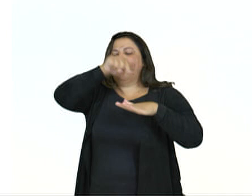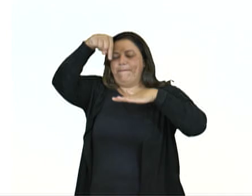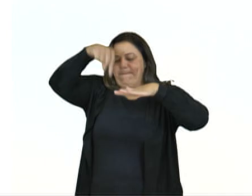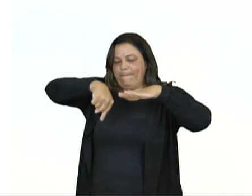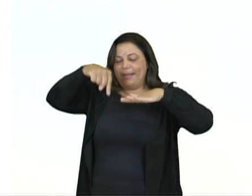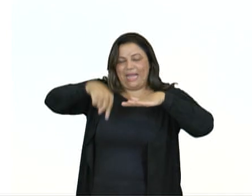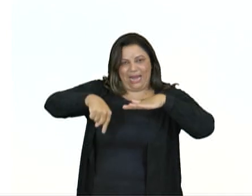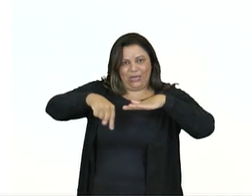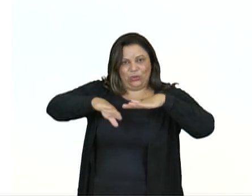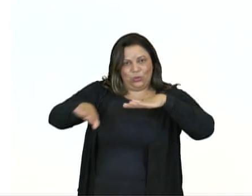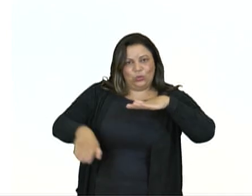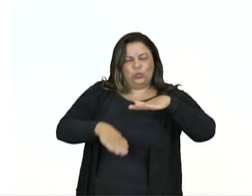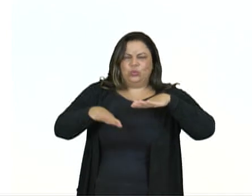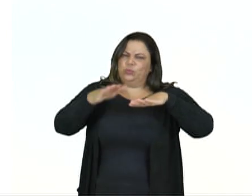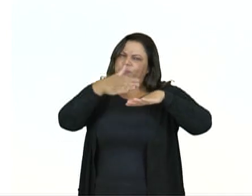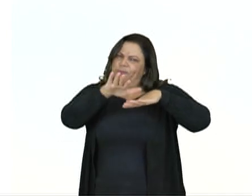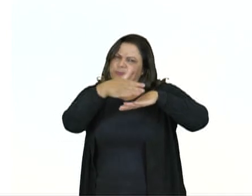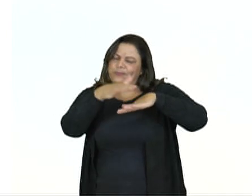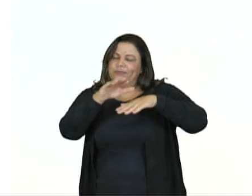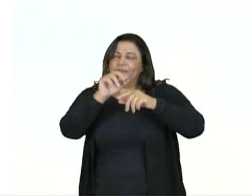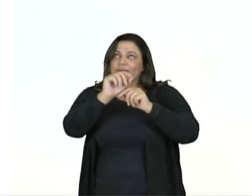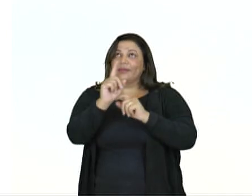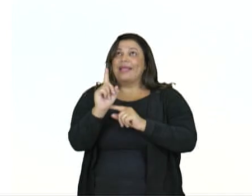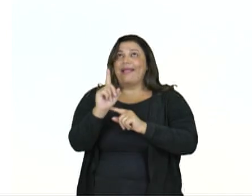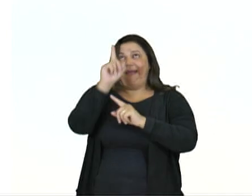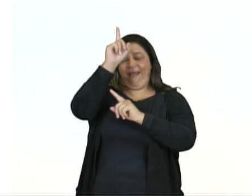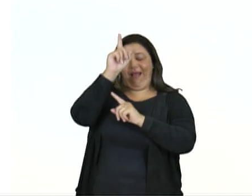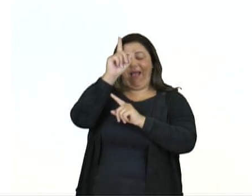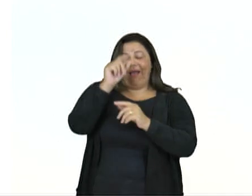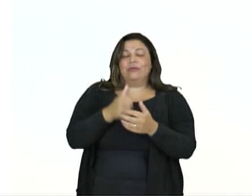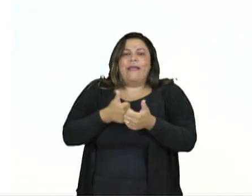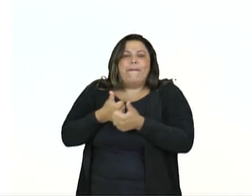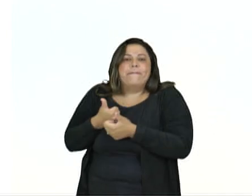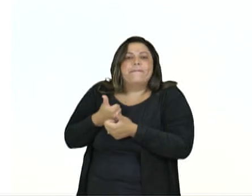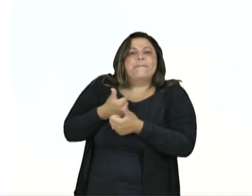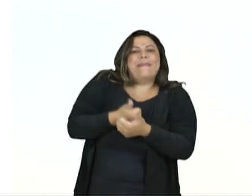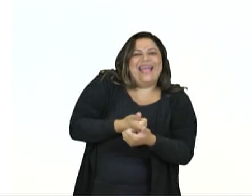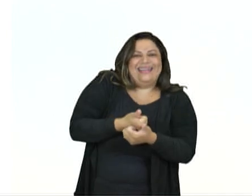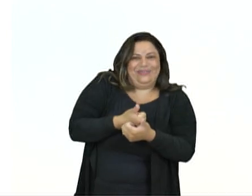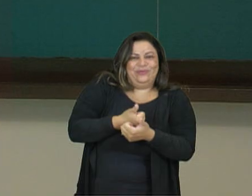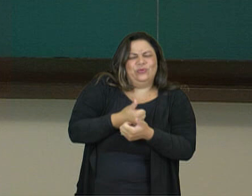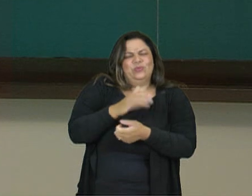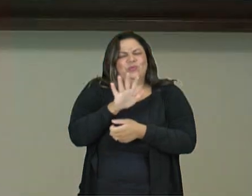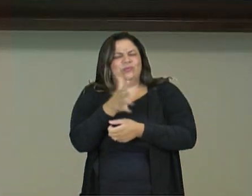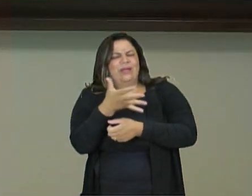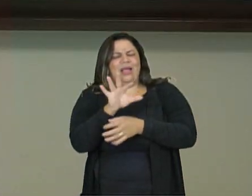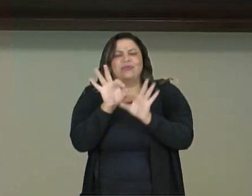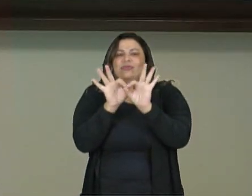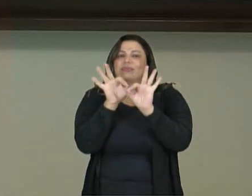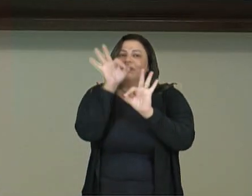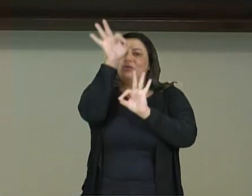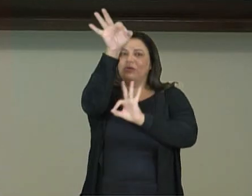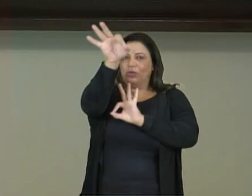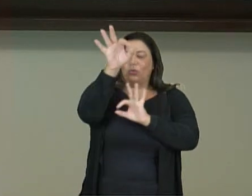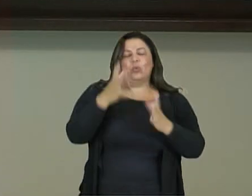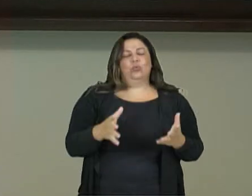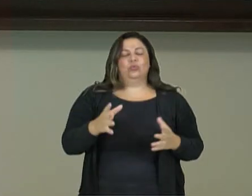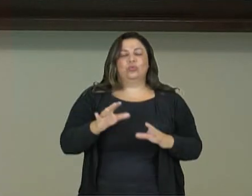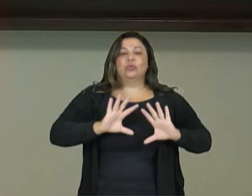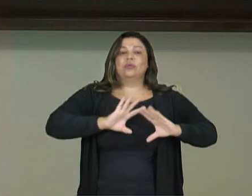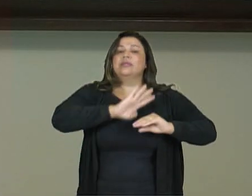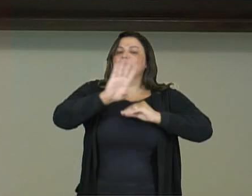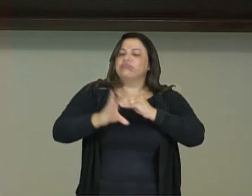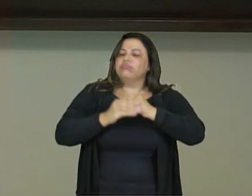e alto. E as extensões: perto, médio e longe. Então, quando eu componho